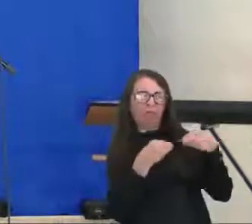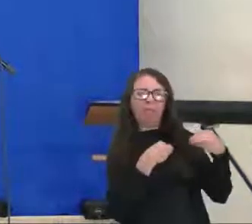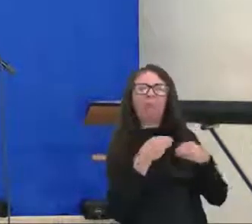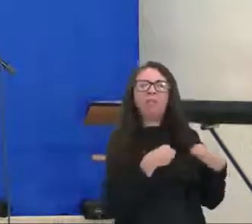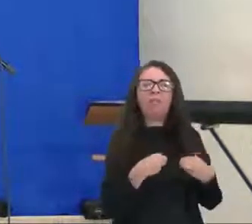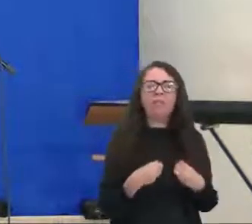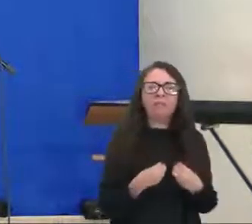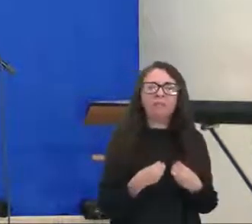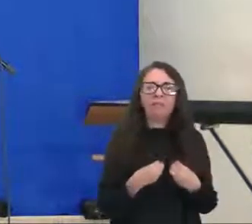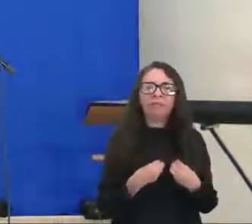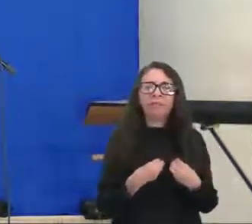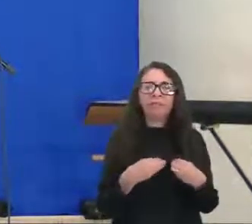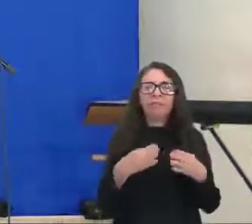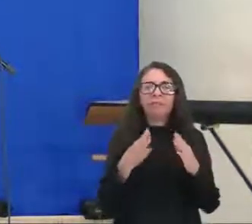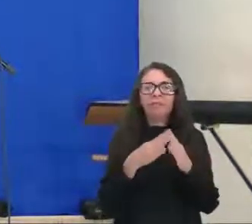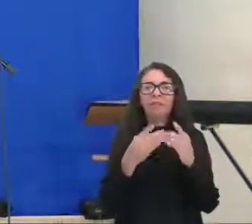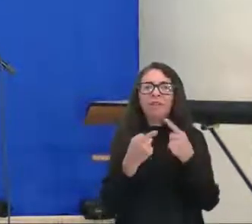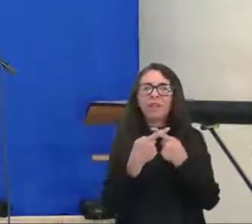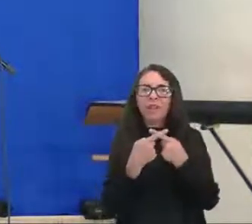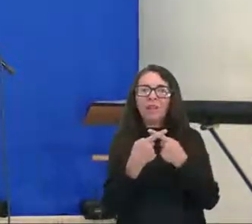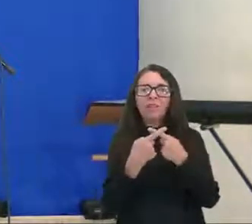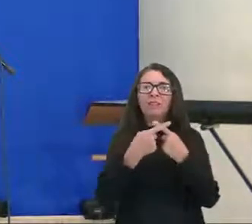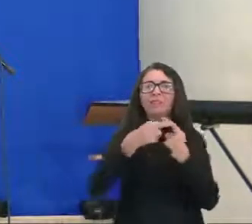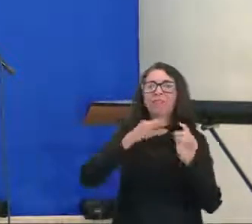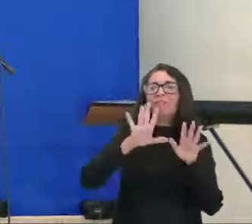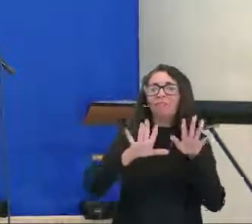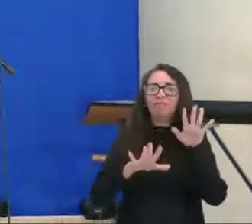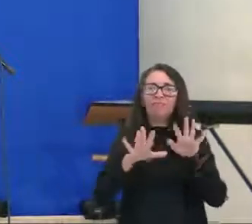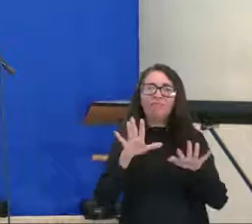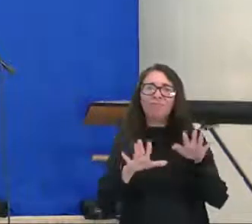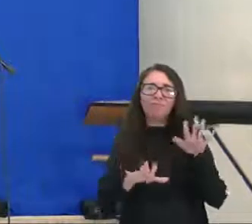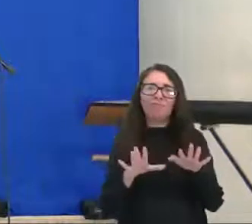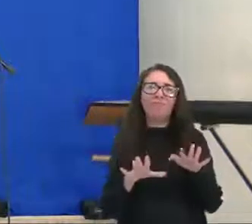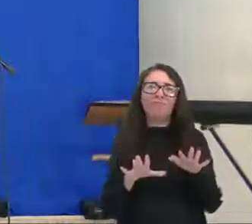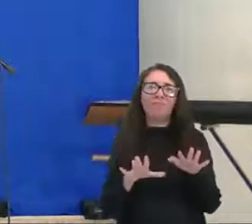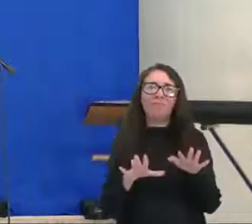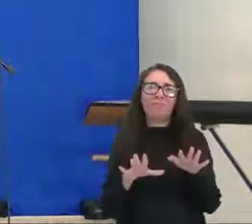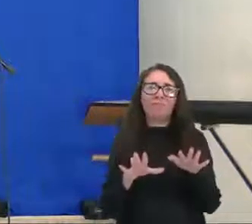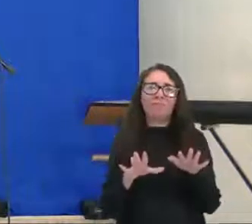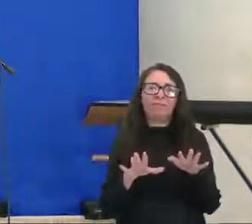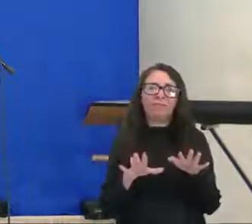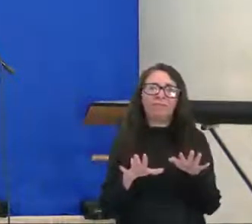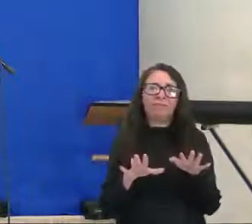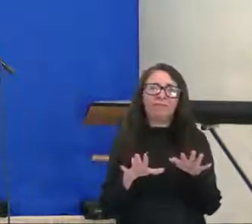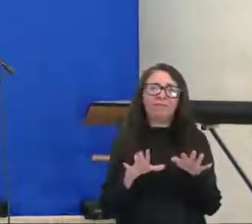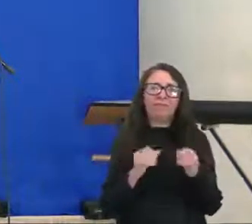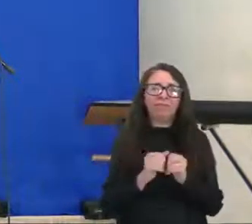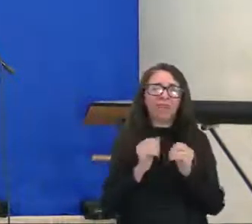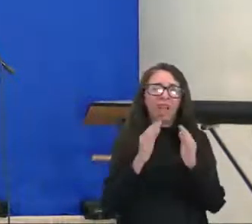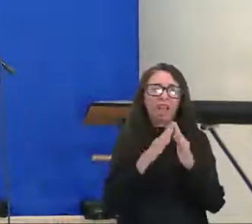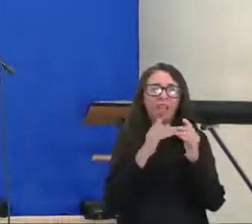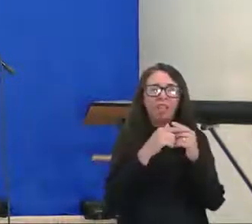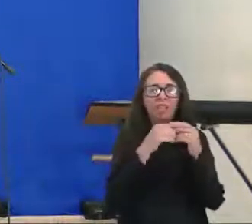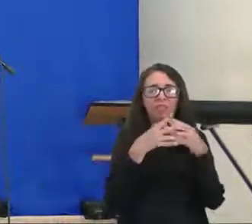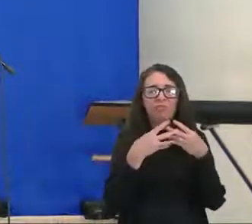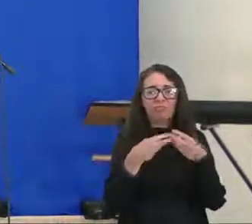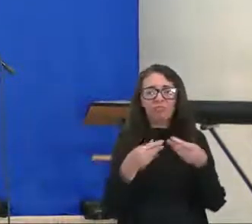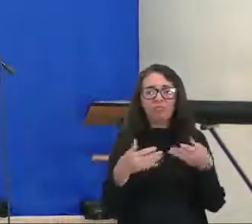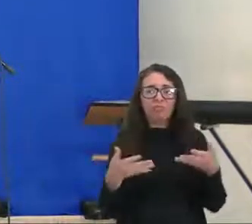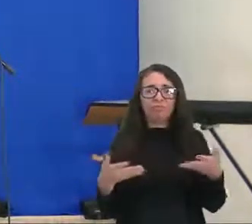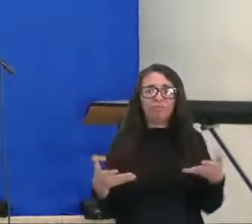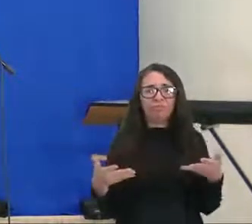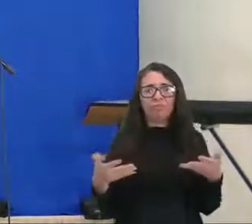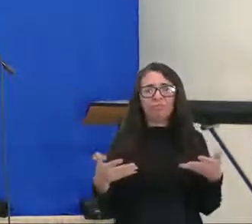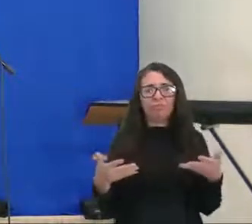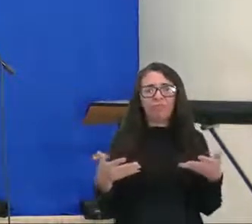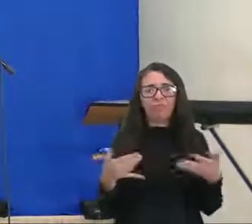Romanos 12, capítulo 1 Coríntios 12, a gente tem que estar,